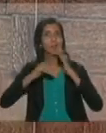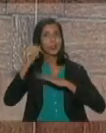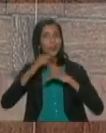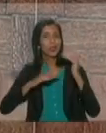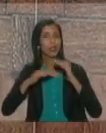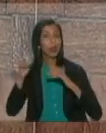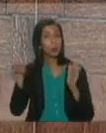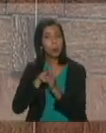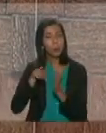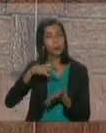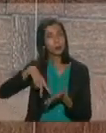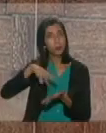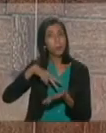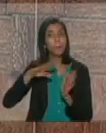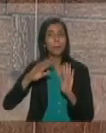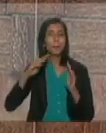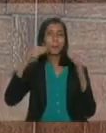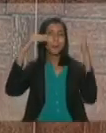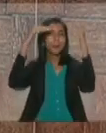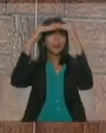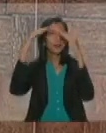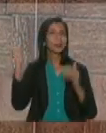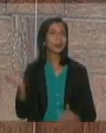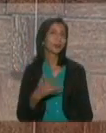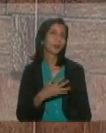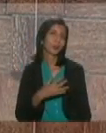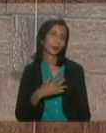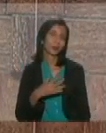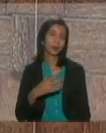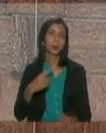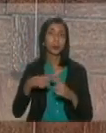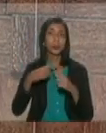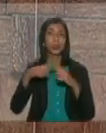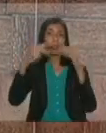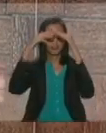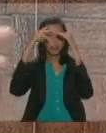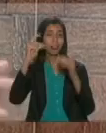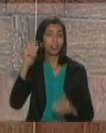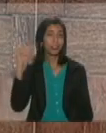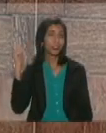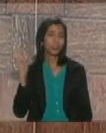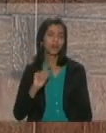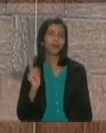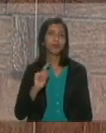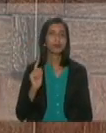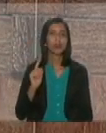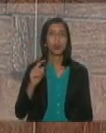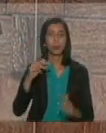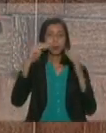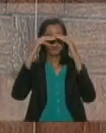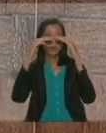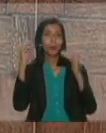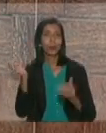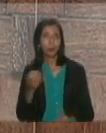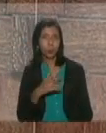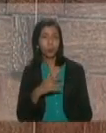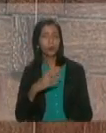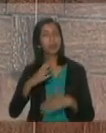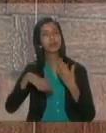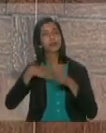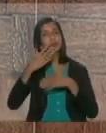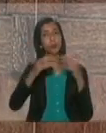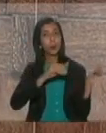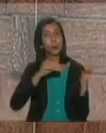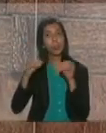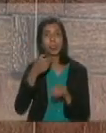profissional de dança, né? Mais balé moderno, né? Assim, do que balé clássico, sempre foi Meu forte era mais o balé moderno, jazz e tal. E aí, quando eu